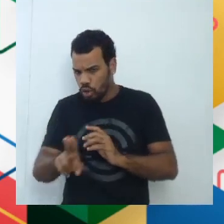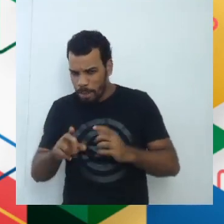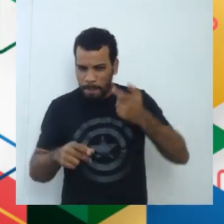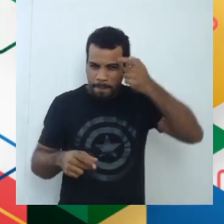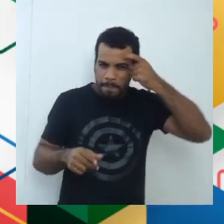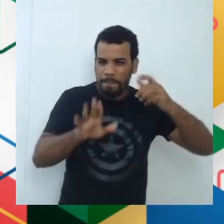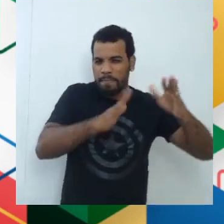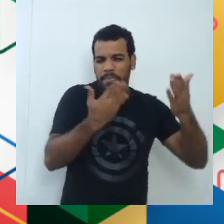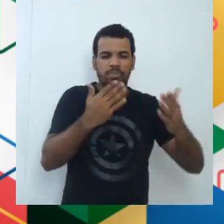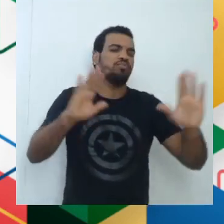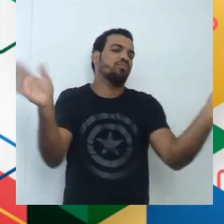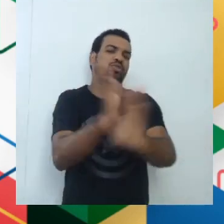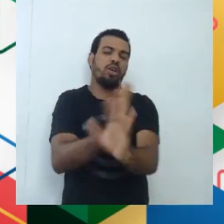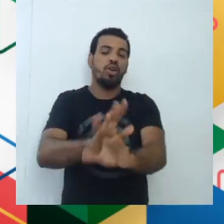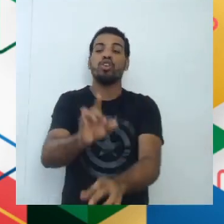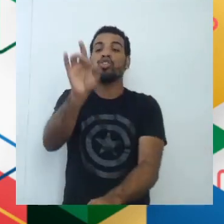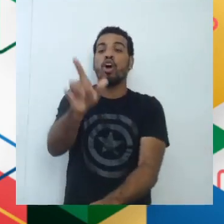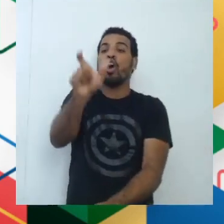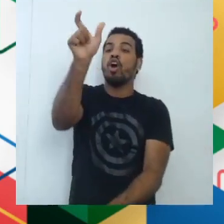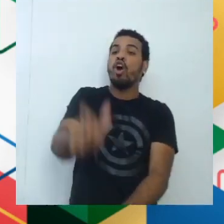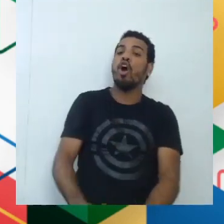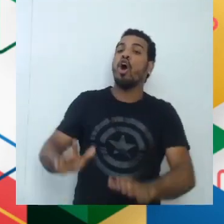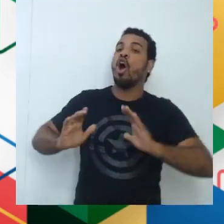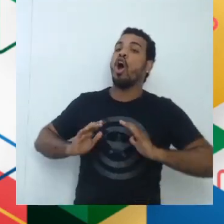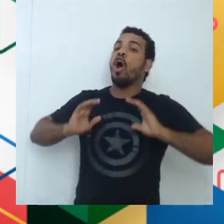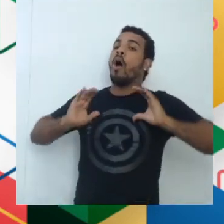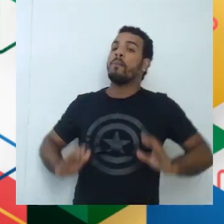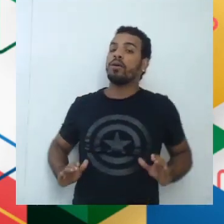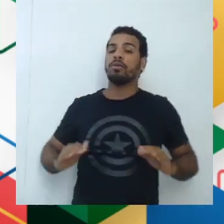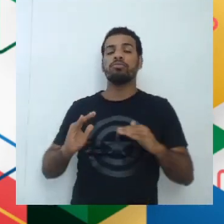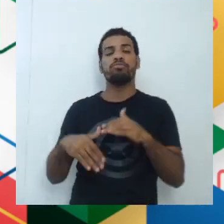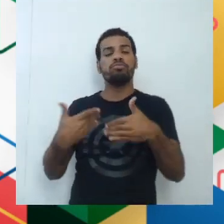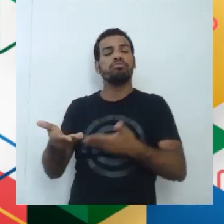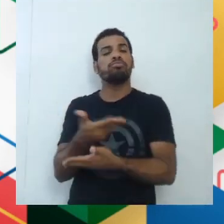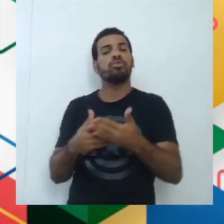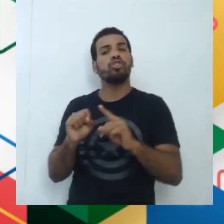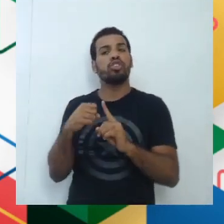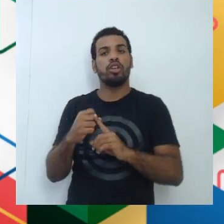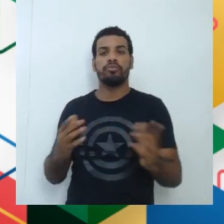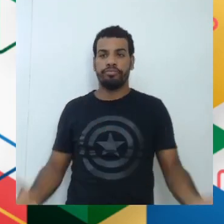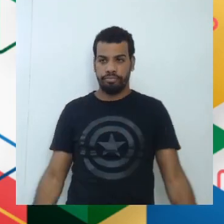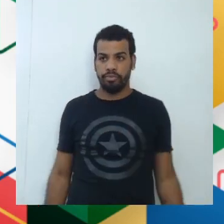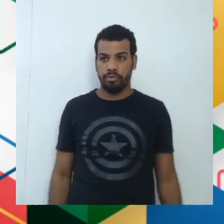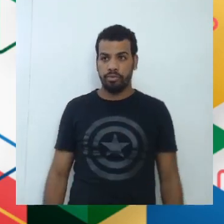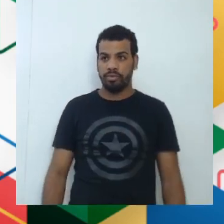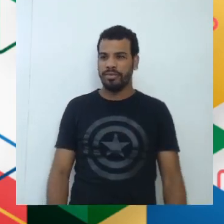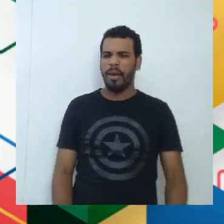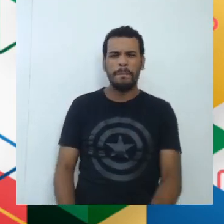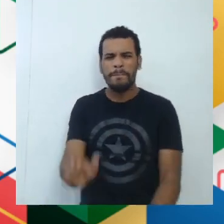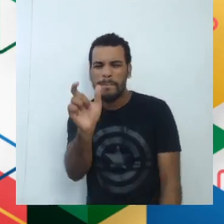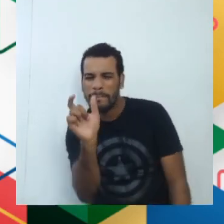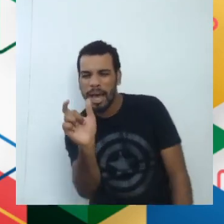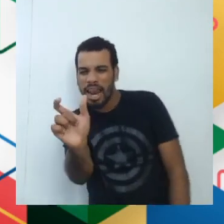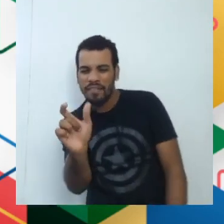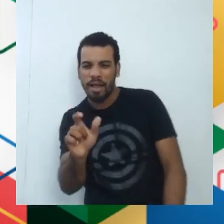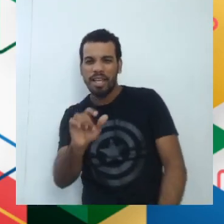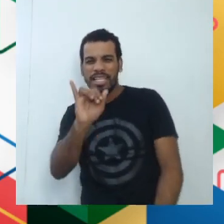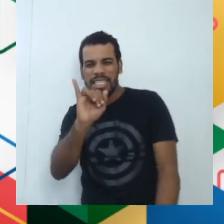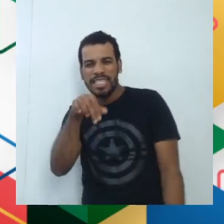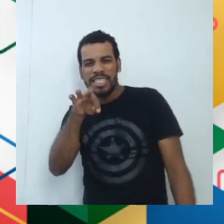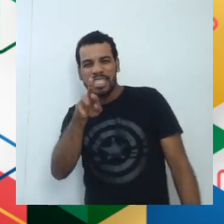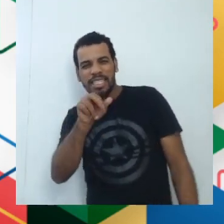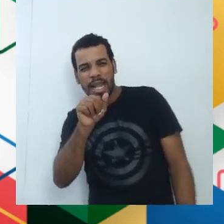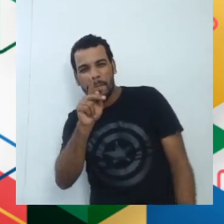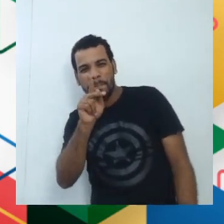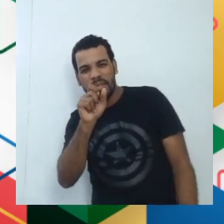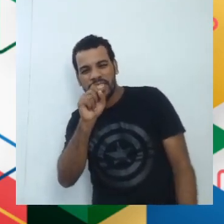em sociedade, produzindo cultura e estabelecendo relações sociais. Então, intrapsíquicos, o contexto